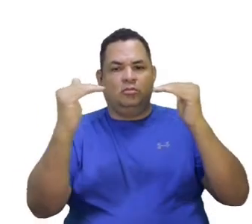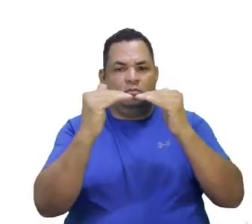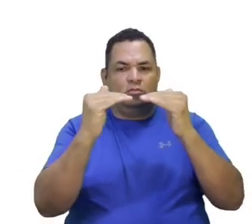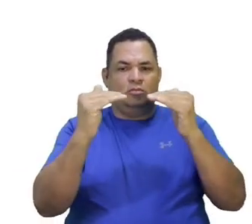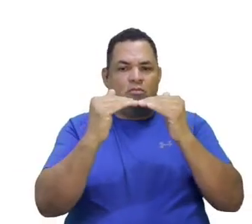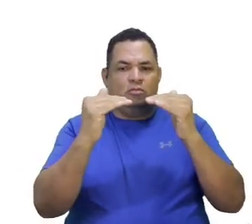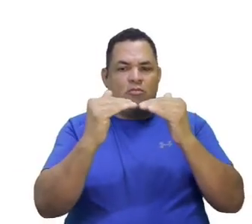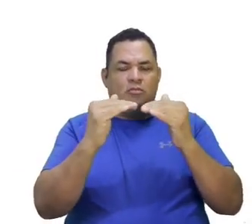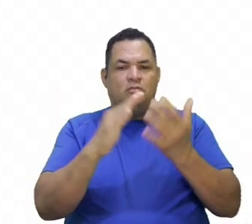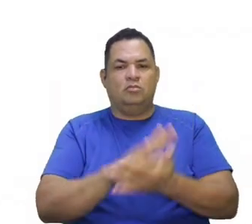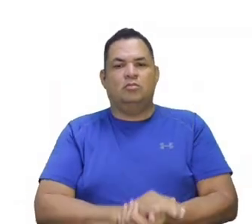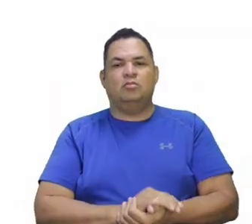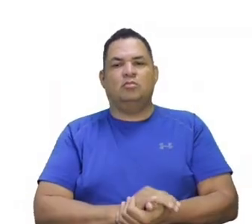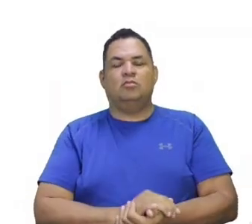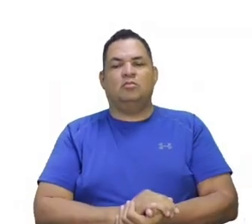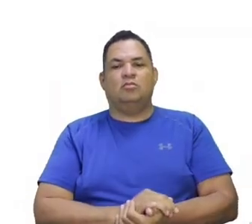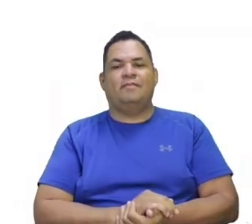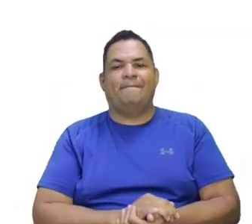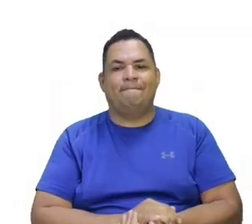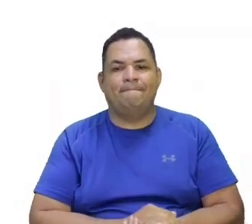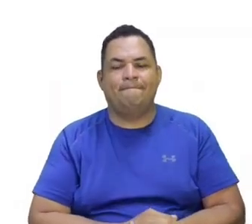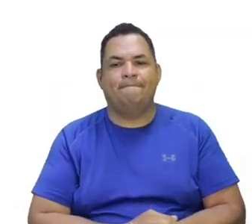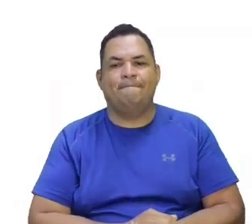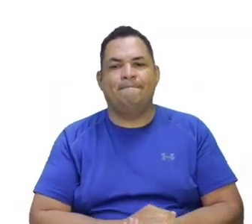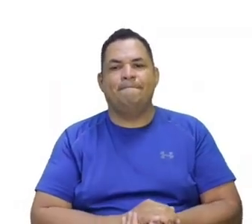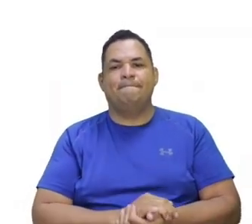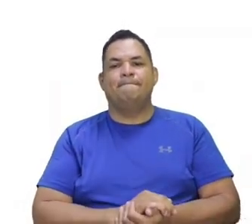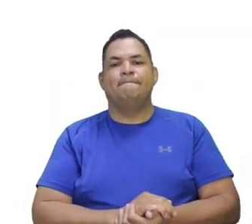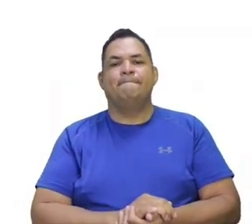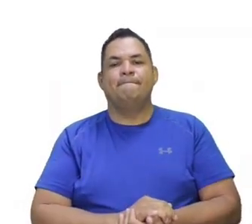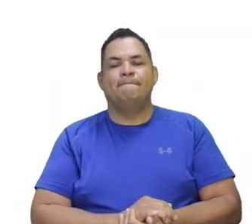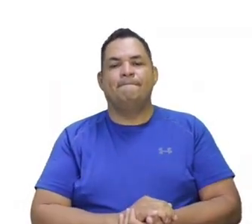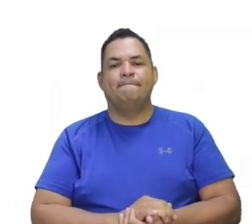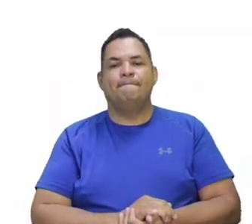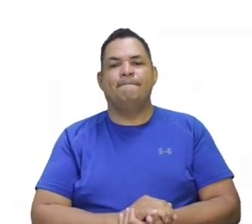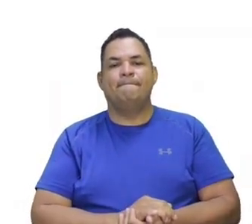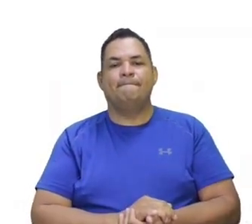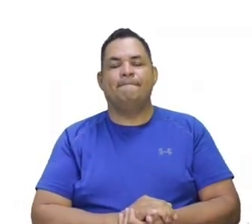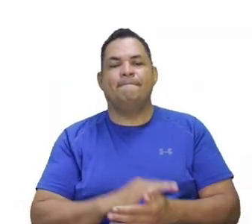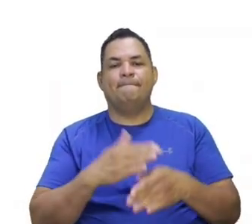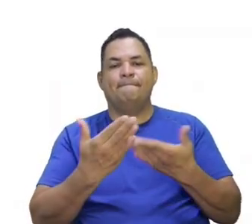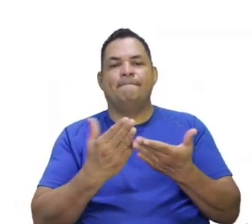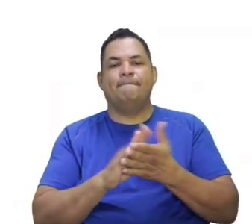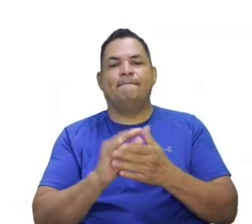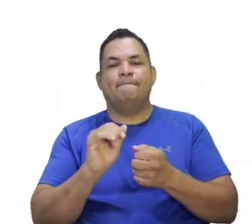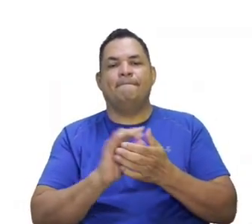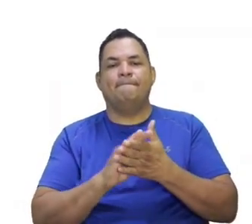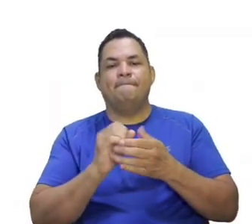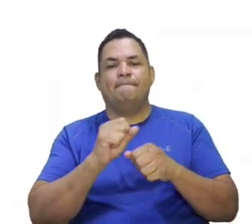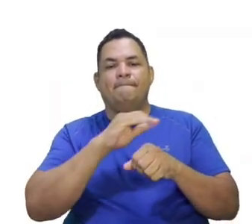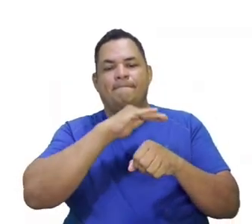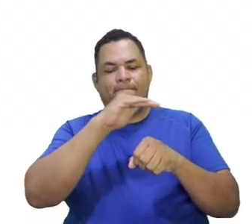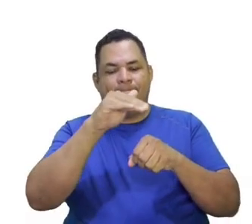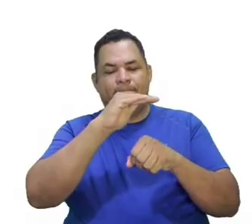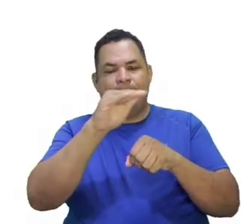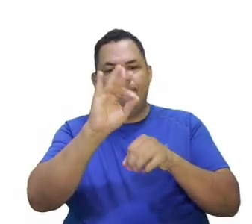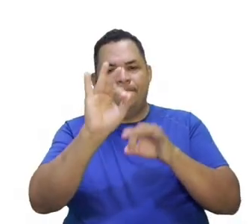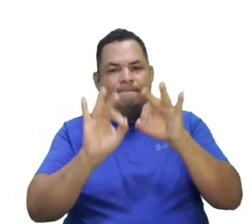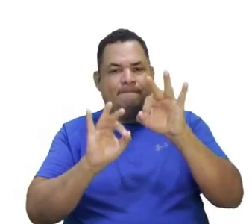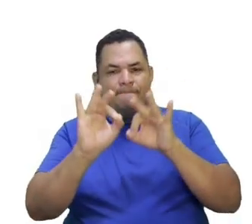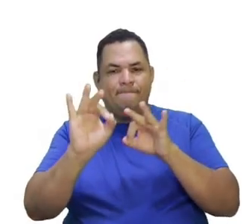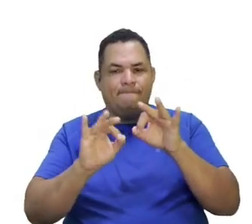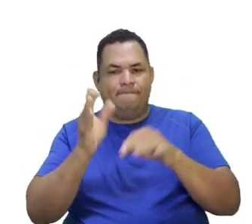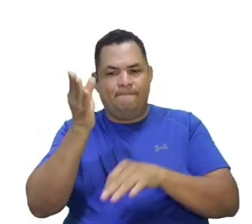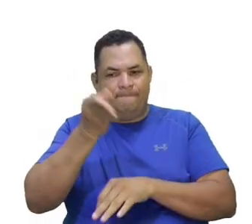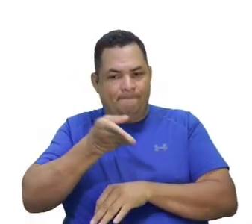atômico dele é 26, significa que o átomo neutro tem 26 elétrons. E você vai distribuir seguindo